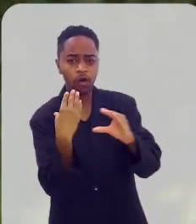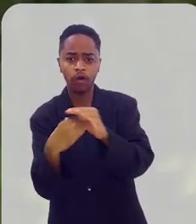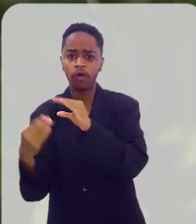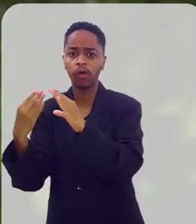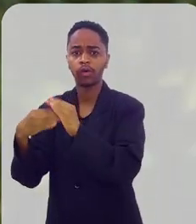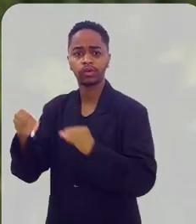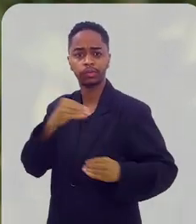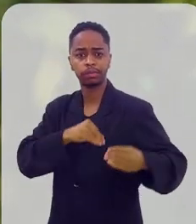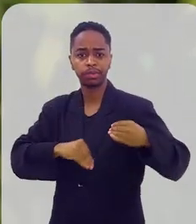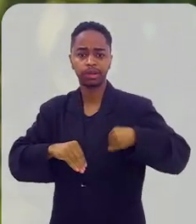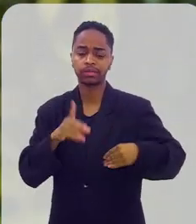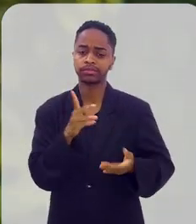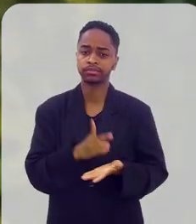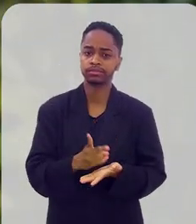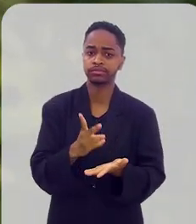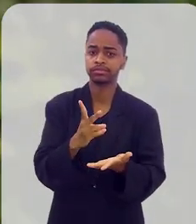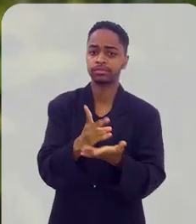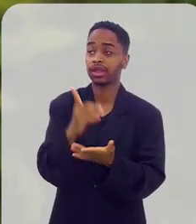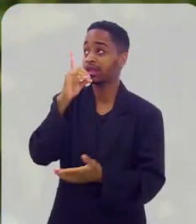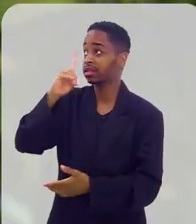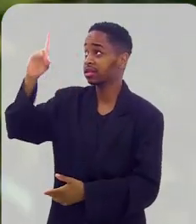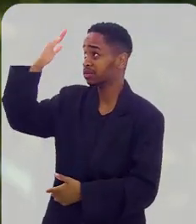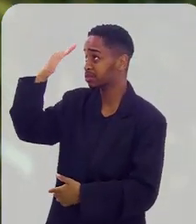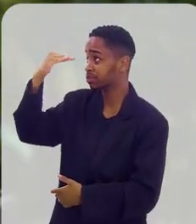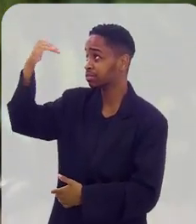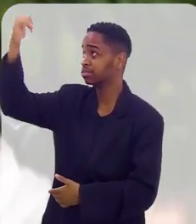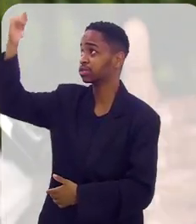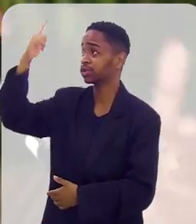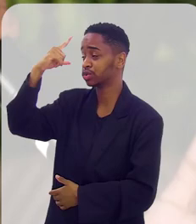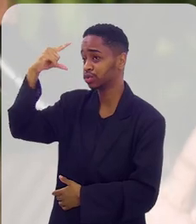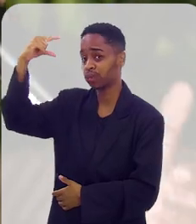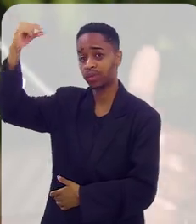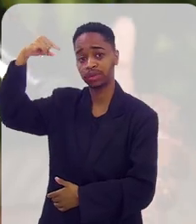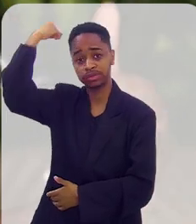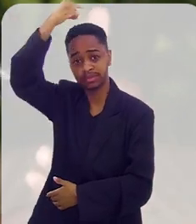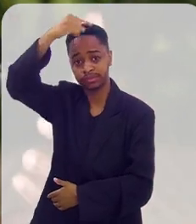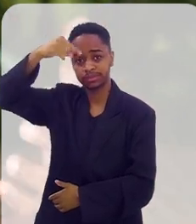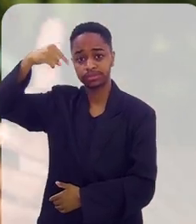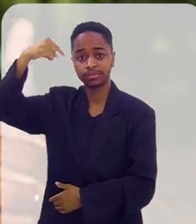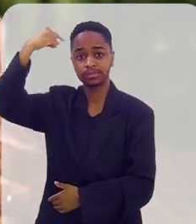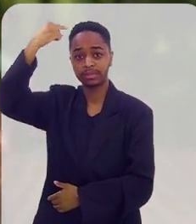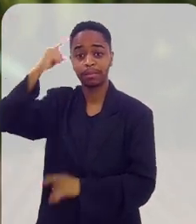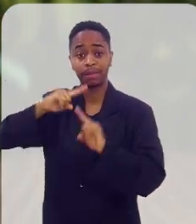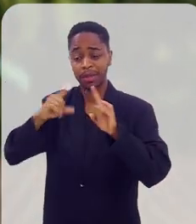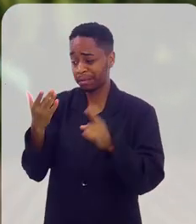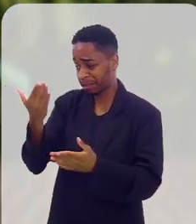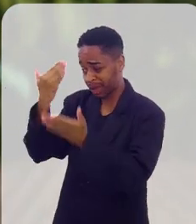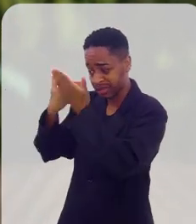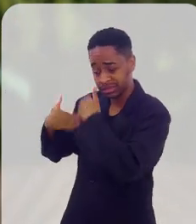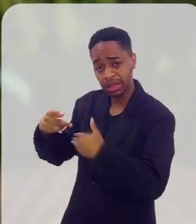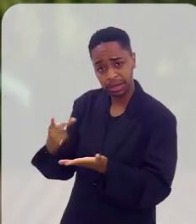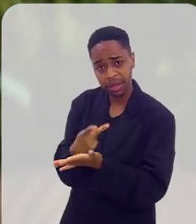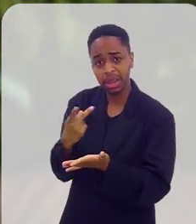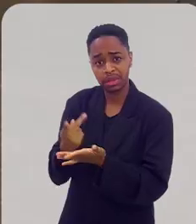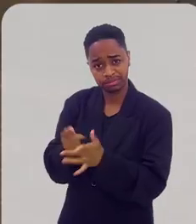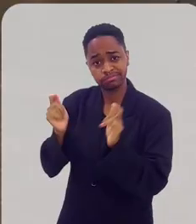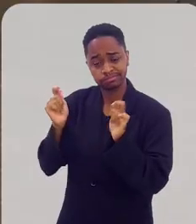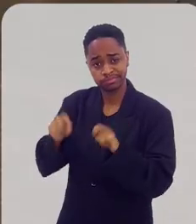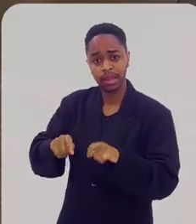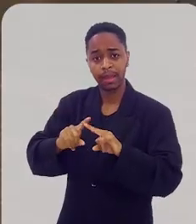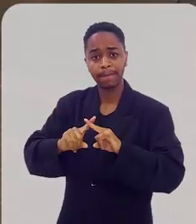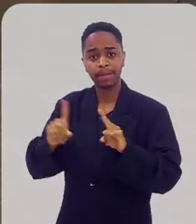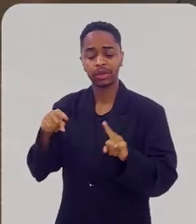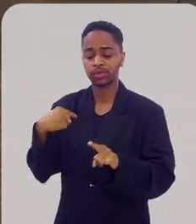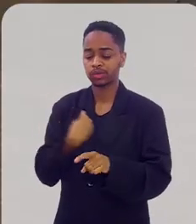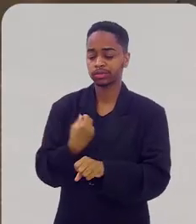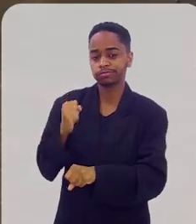ti sou eleito, chamado santo. Mesmo que um dia eu já tenha errado, nós